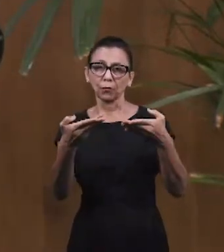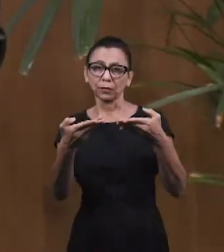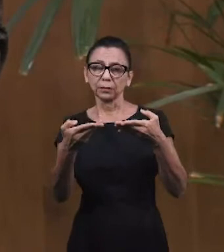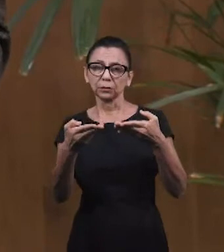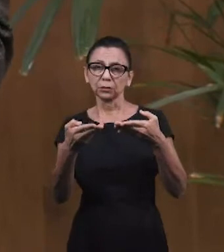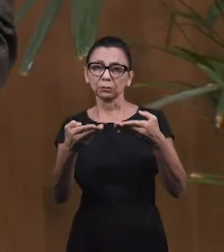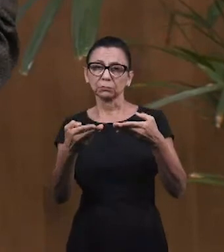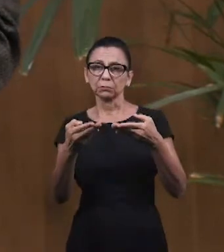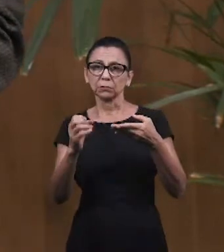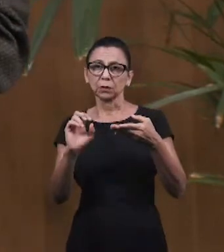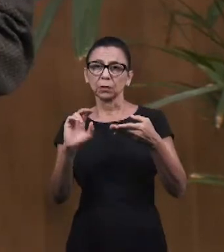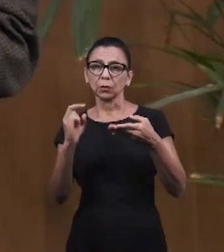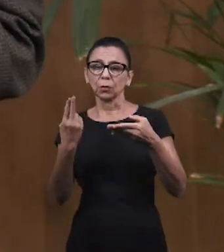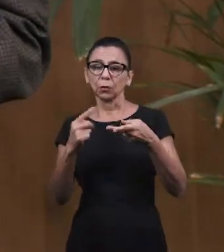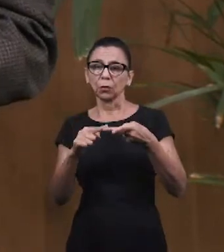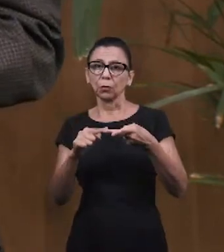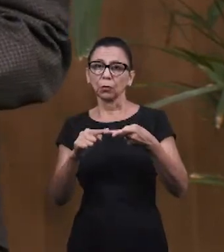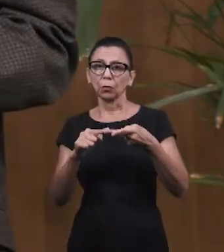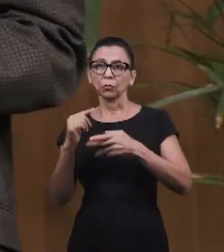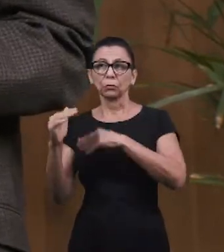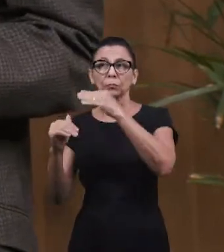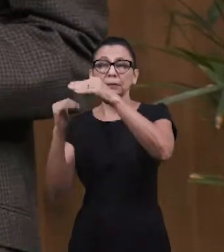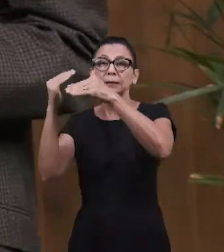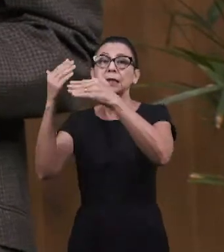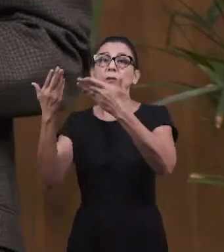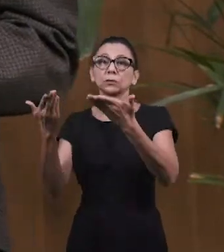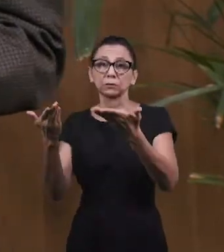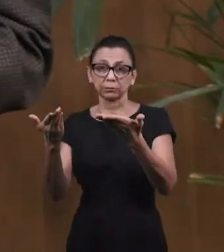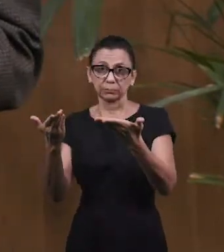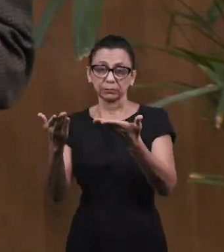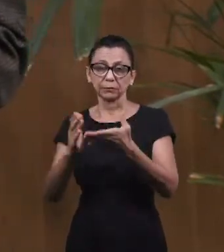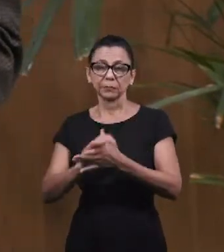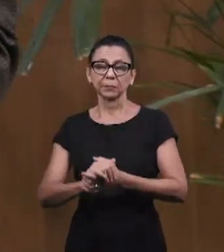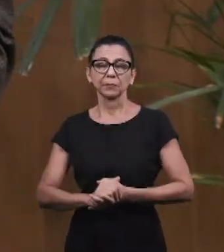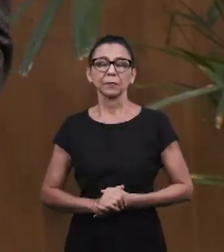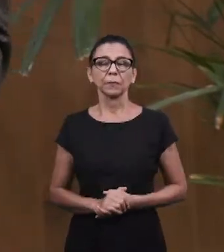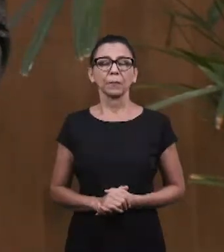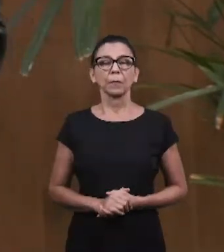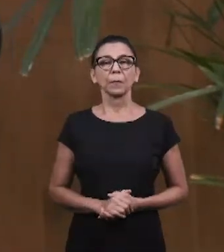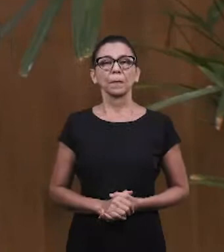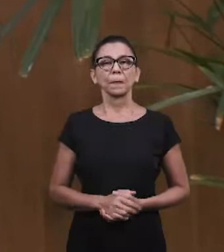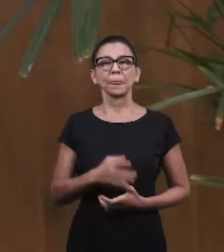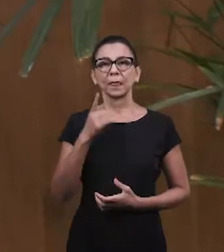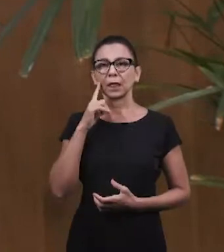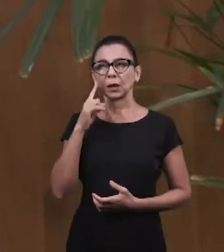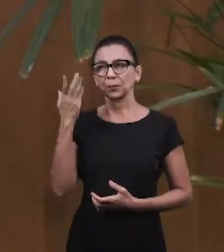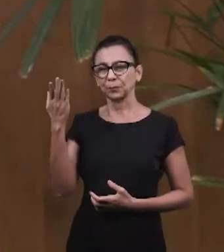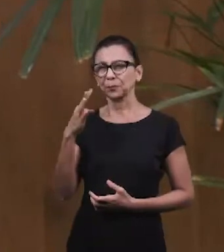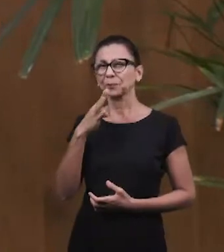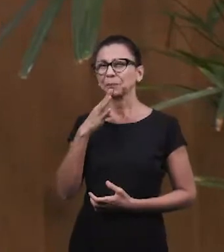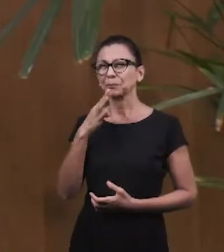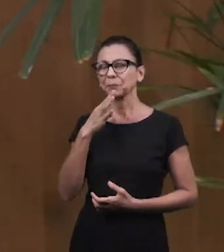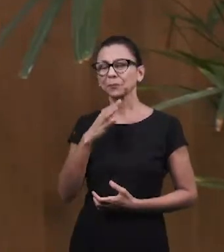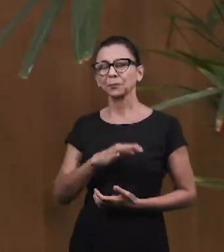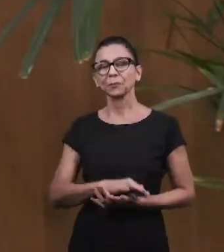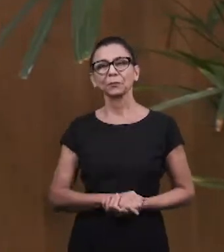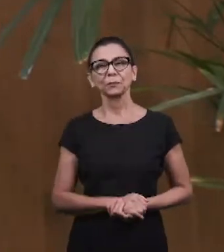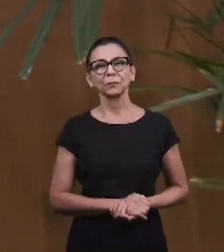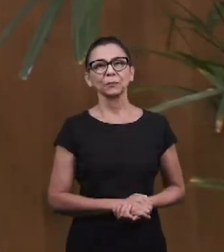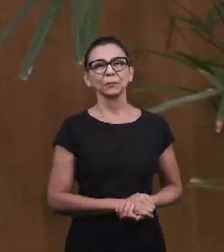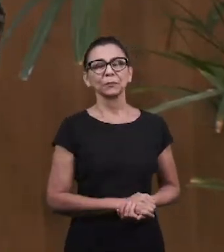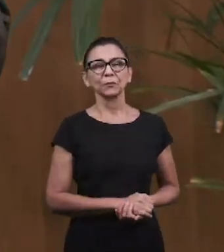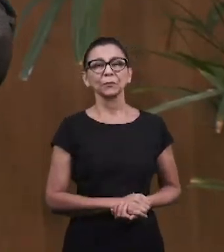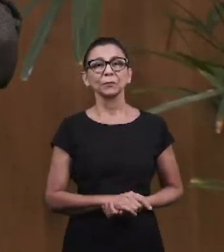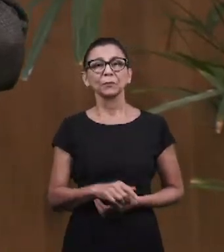No processo ou no convite? Então quem vai nos dar essa resposta, os irmãos conhecem o quadro, nós vamos ouvir a resposta da nossa